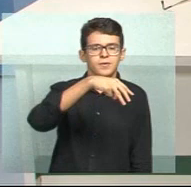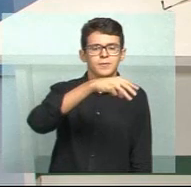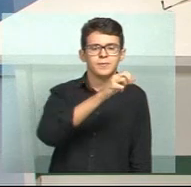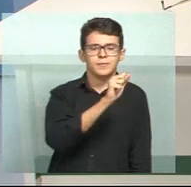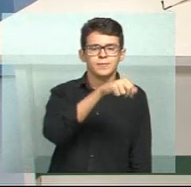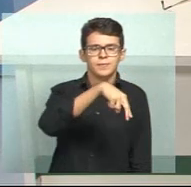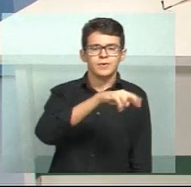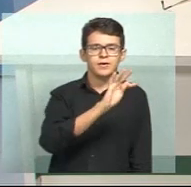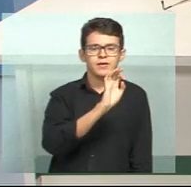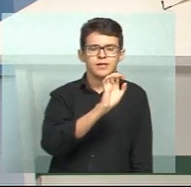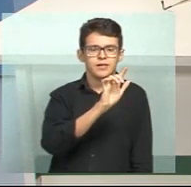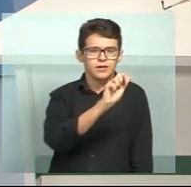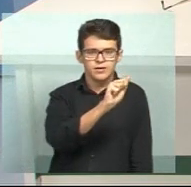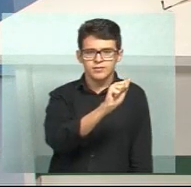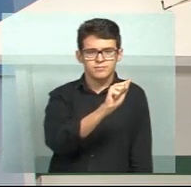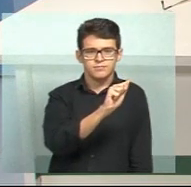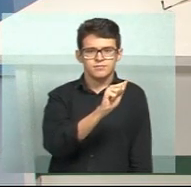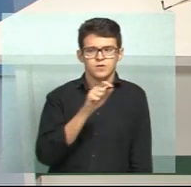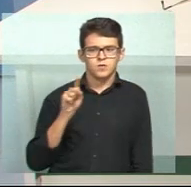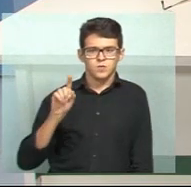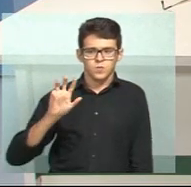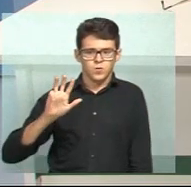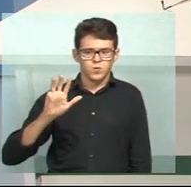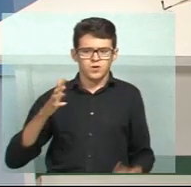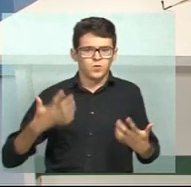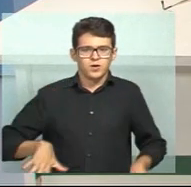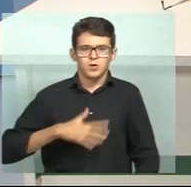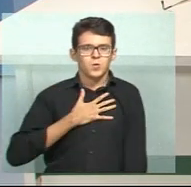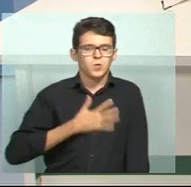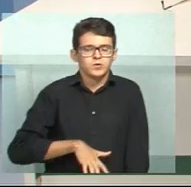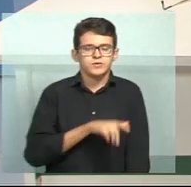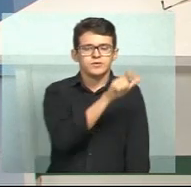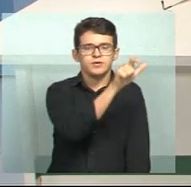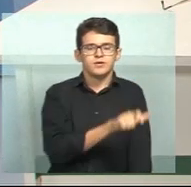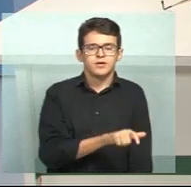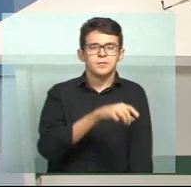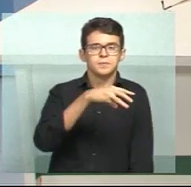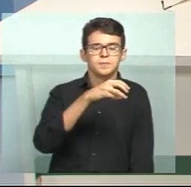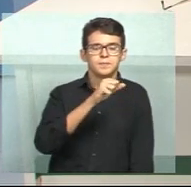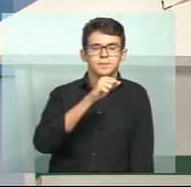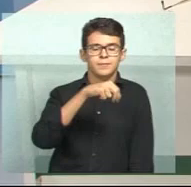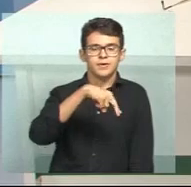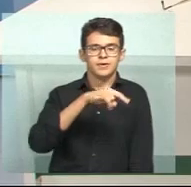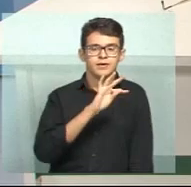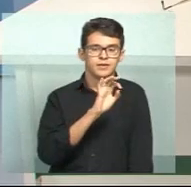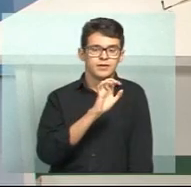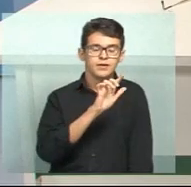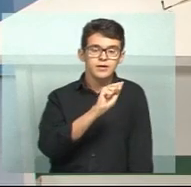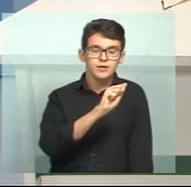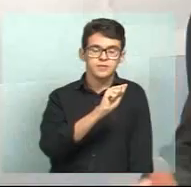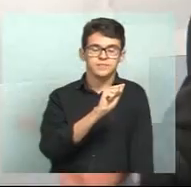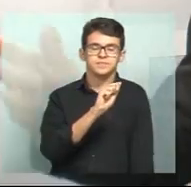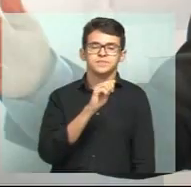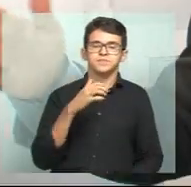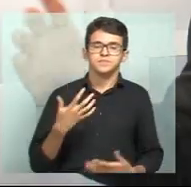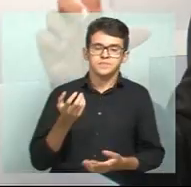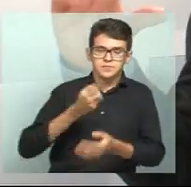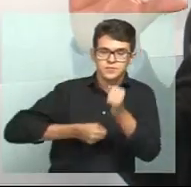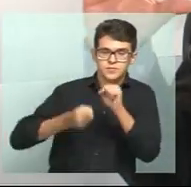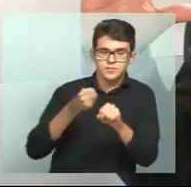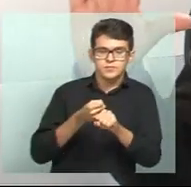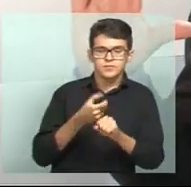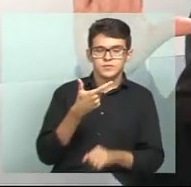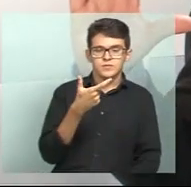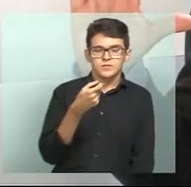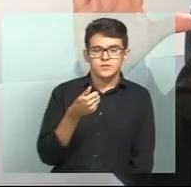Lula. Lula nunca quis o Mantega lá. Nunca quis. Eu acho que concordo com você. Quando foi no início de 2015, tem aquela célebre